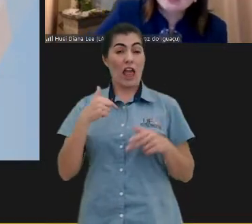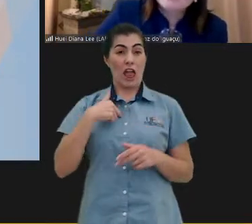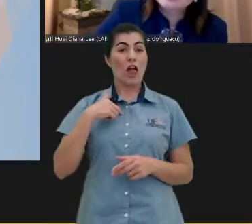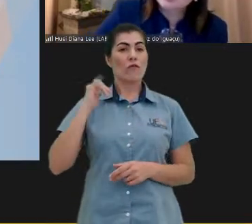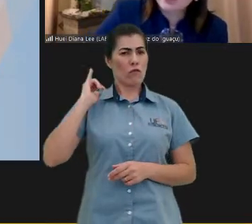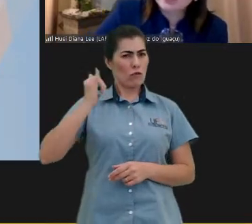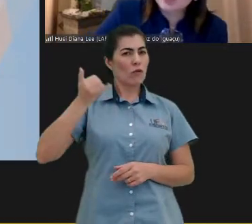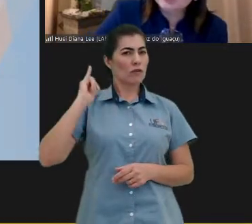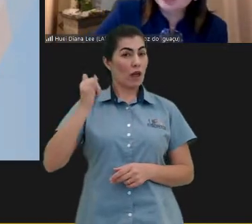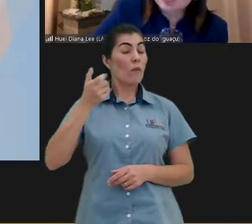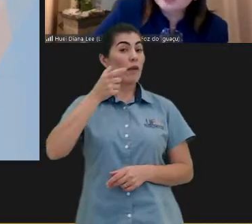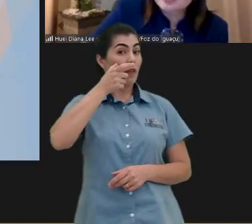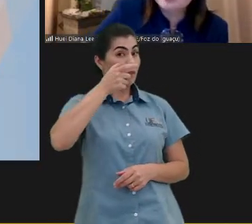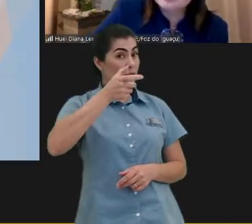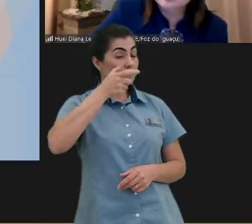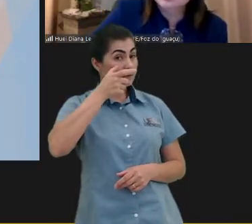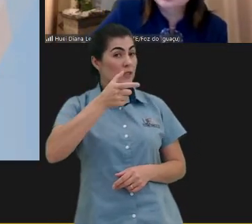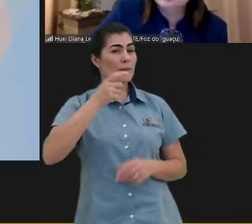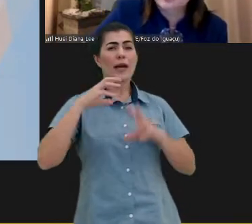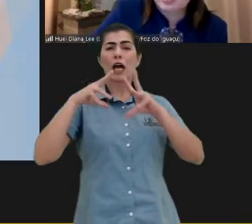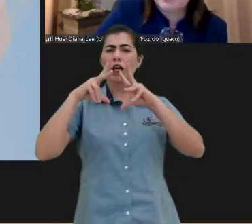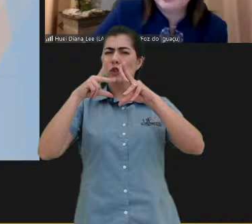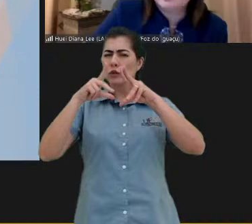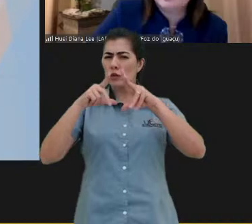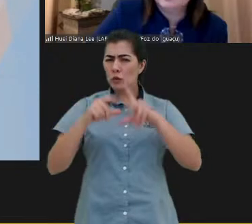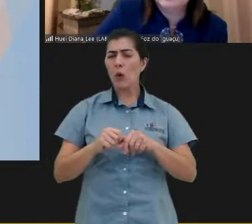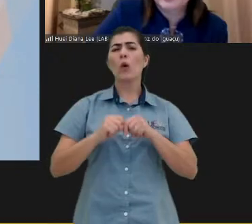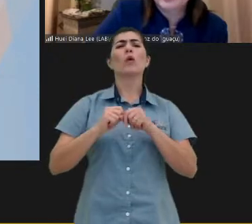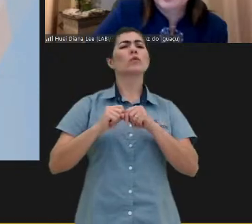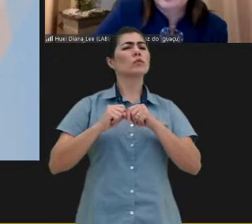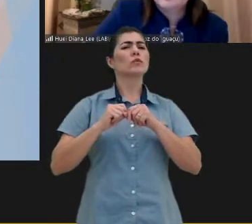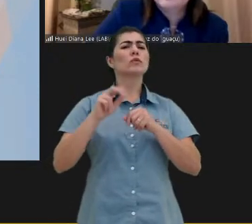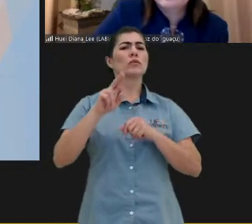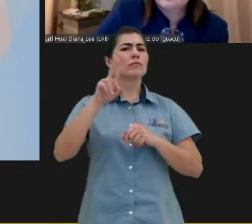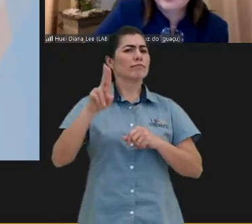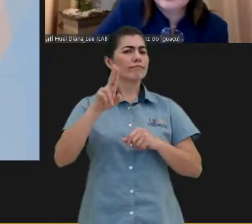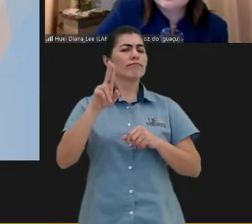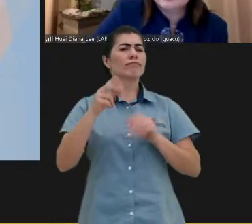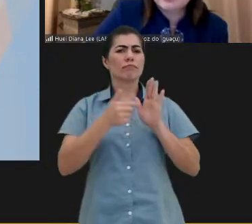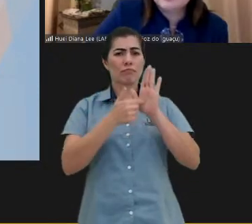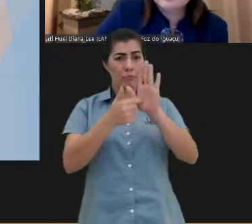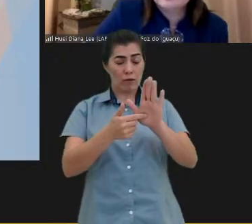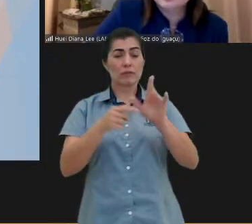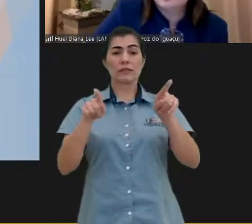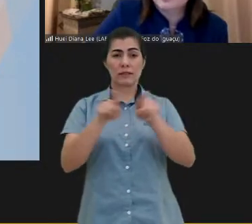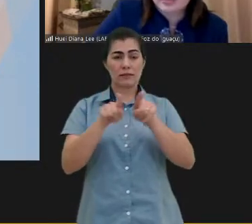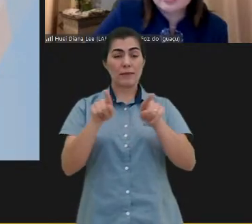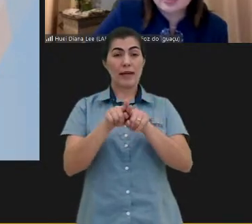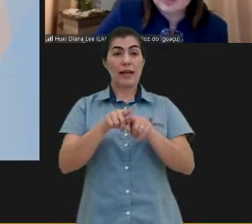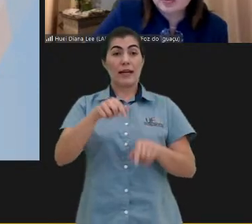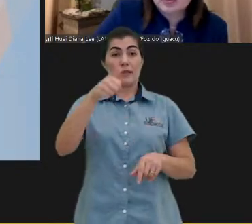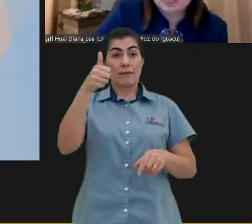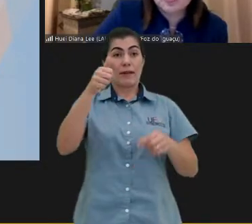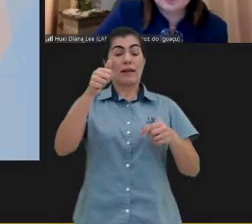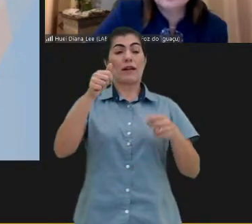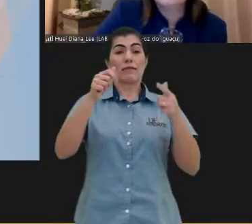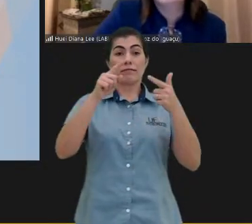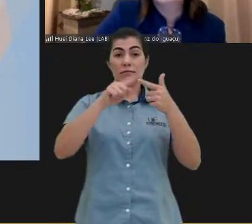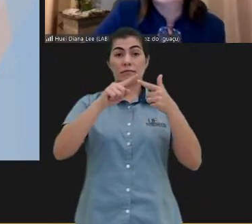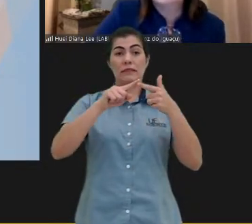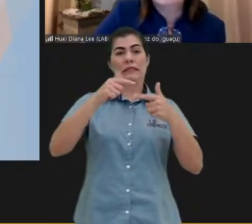interessante, mas de qualquer modo, todas elas ilustram a aplicação. Então, essa primeira aplicação do Walmart, lá pelos anos